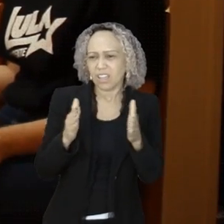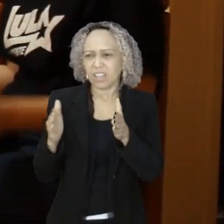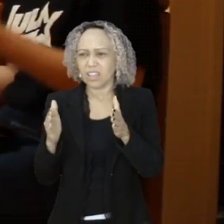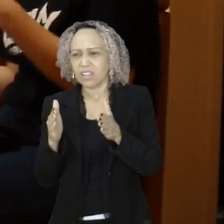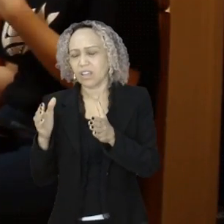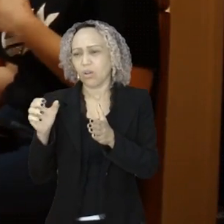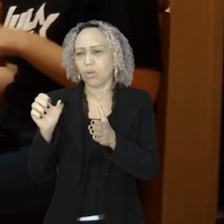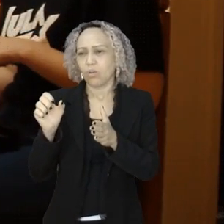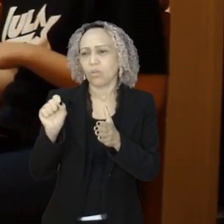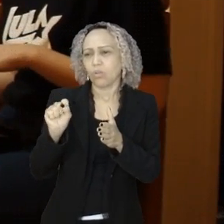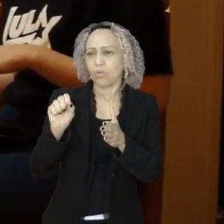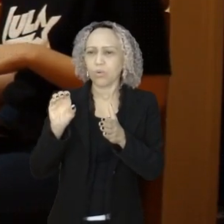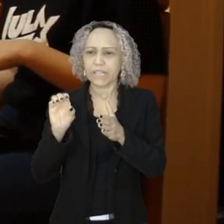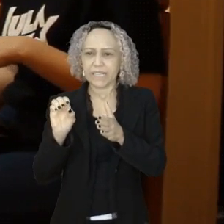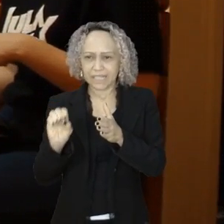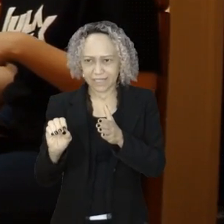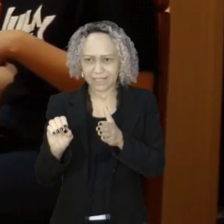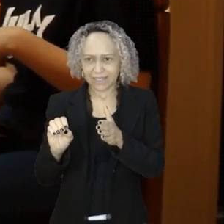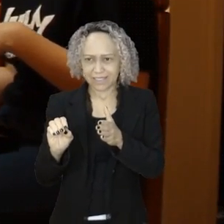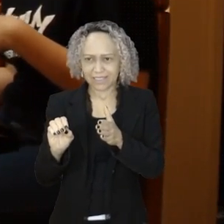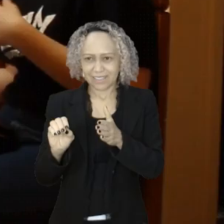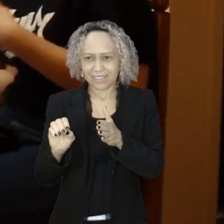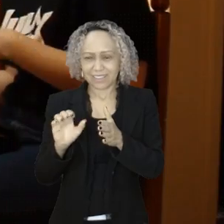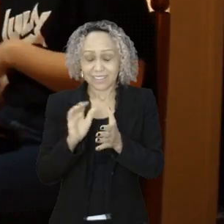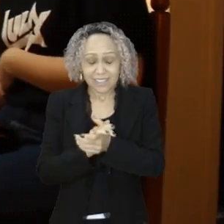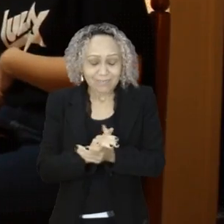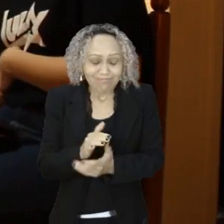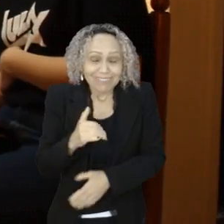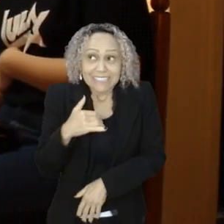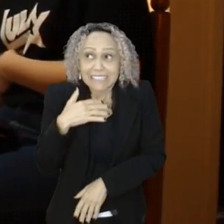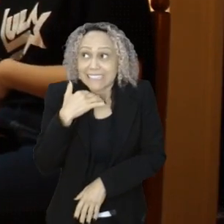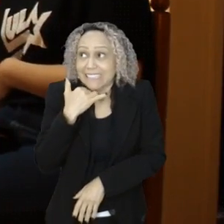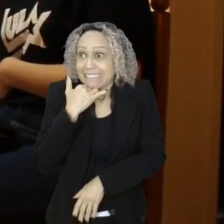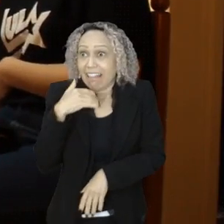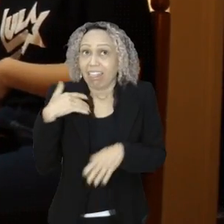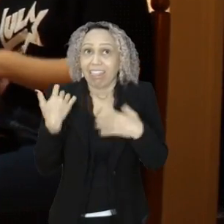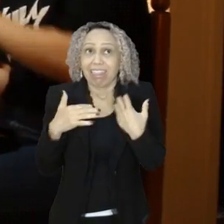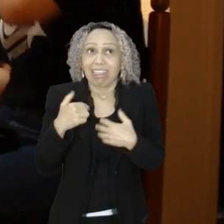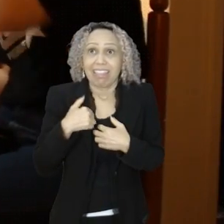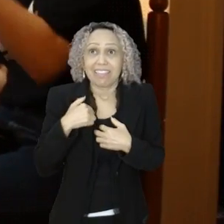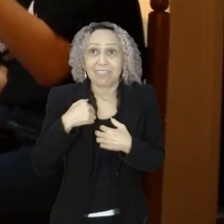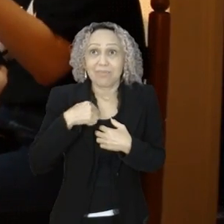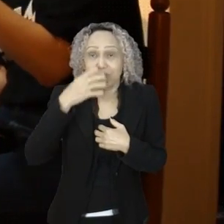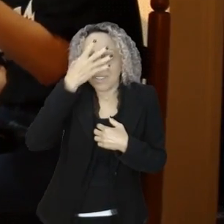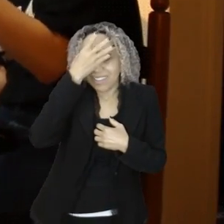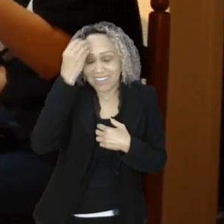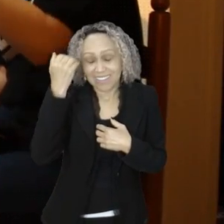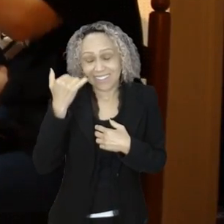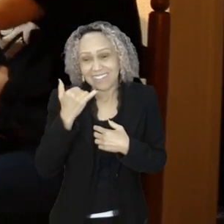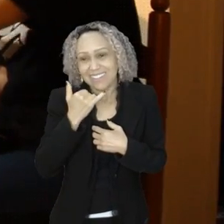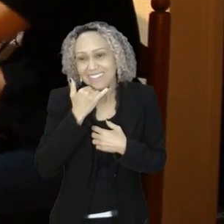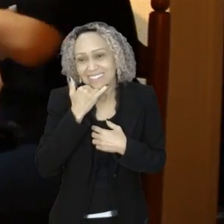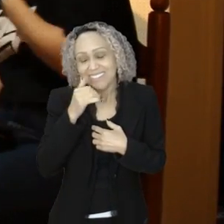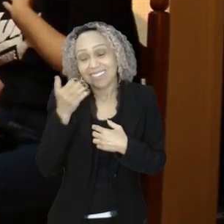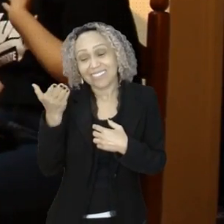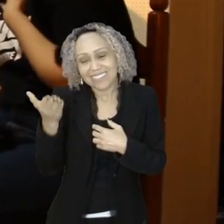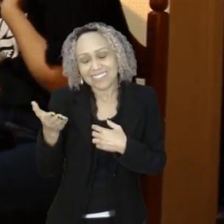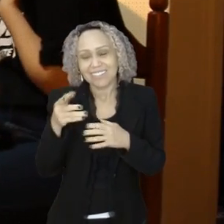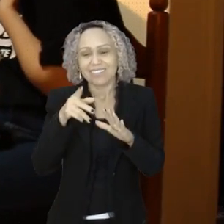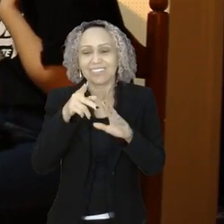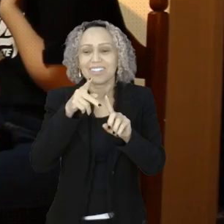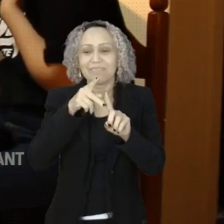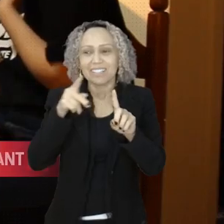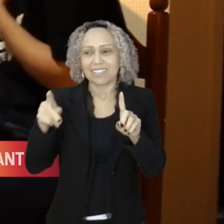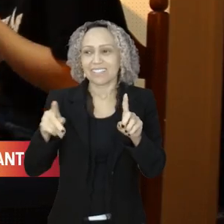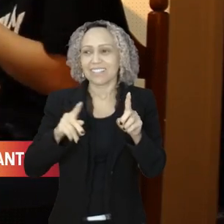de 80. É, não, é verdade, foi um vacilo meu esquecer que o senhor foi presidente dos sindbancários. Mas a gente vai falar sobre isso ainda. Deixa eu aproveitar também